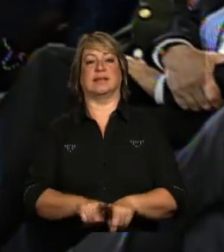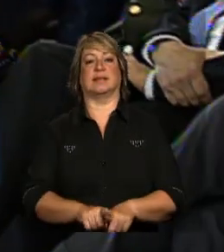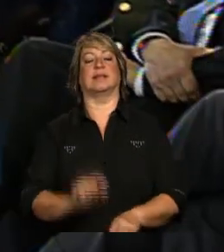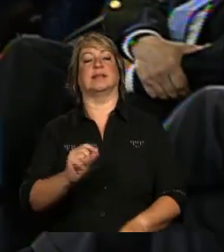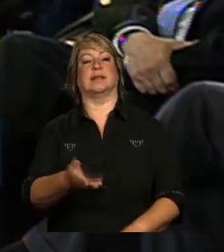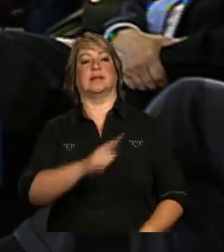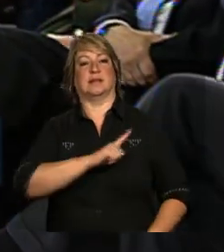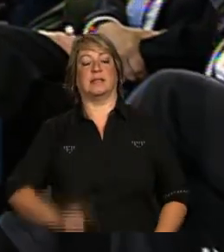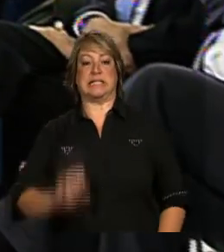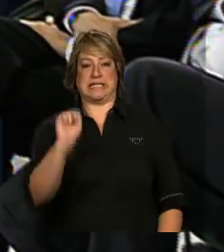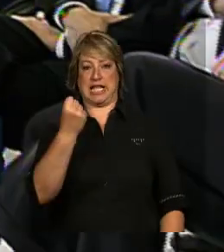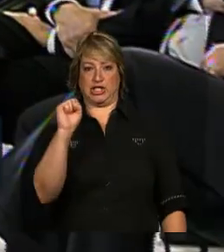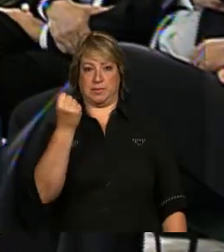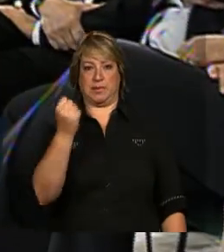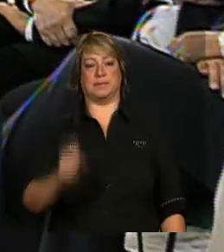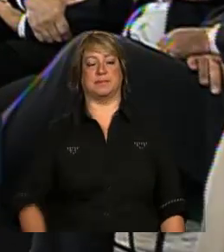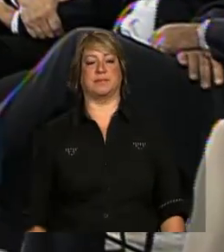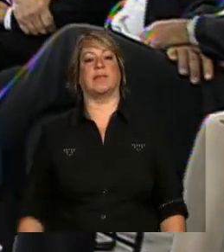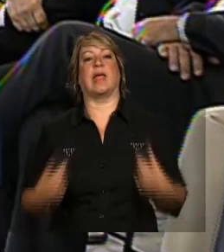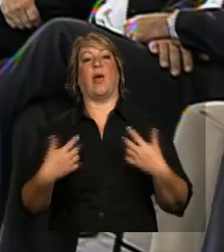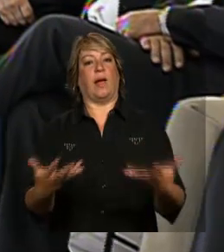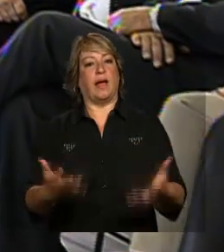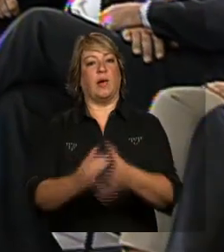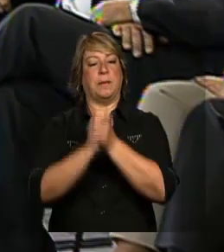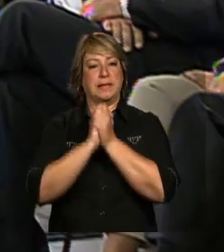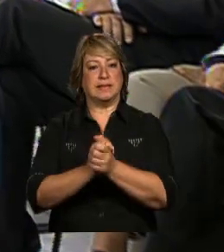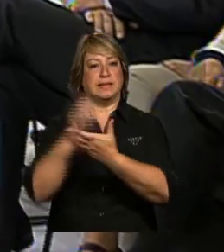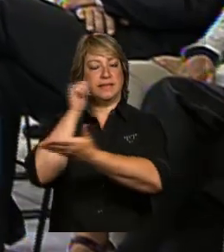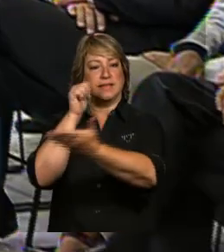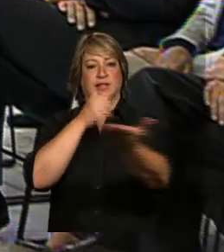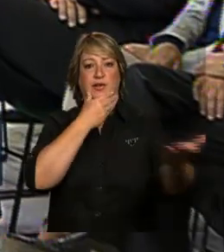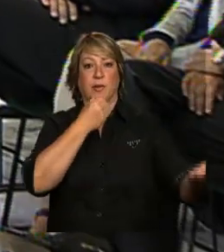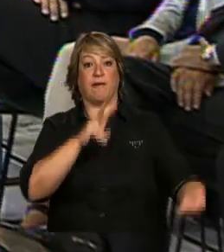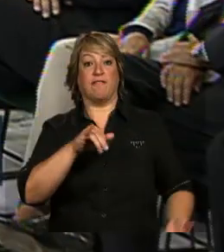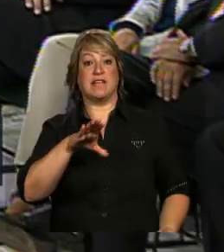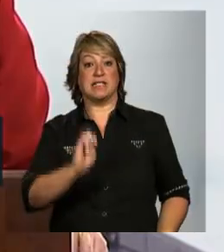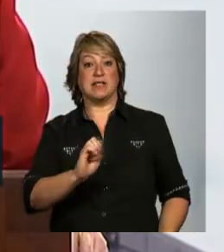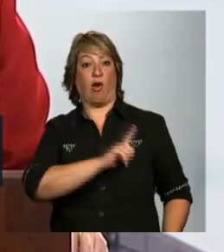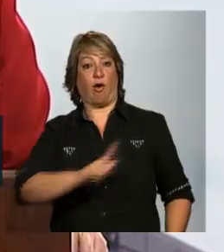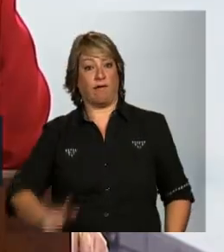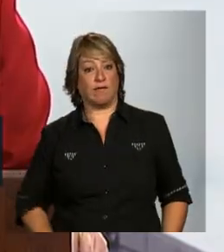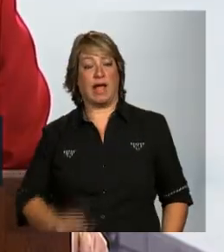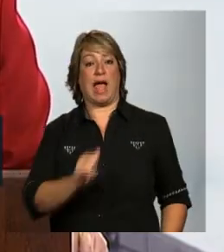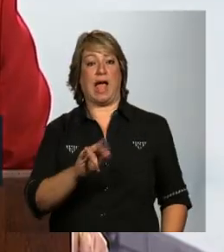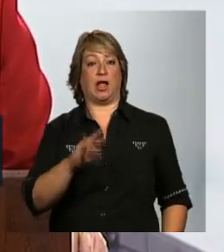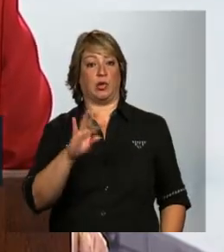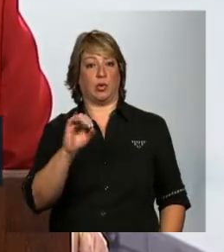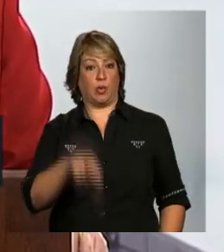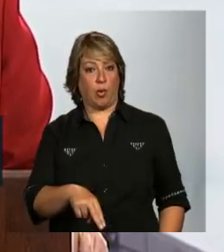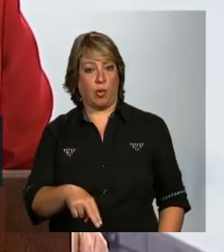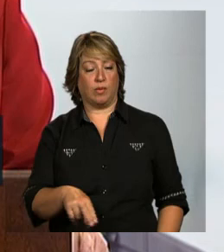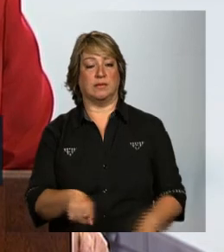Marcelo Déda de Sergipe queria cumprimentar as senhoras e senhores vice-governadores Airton Pedro